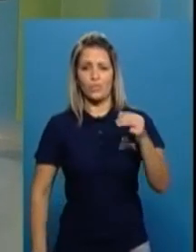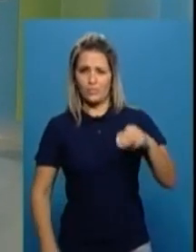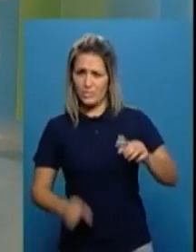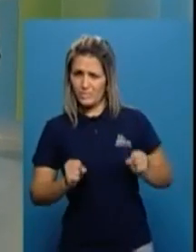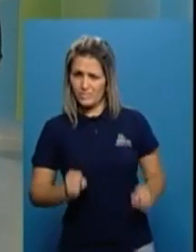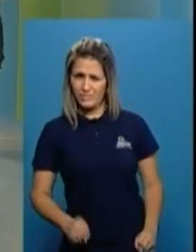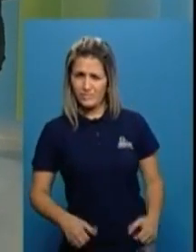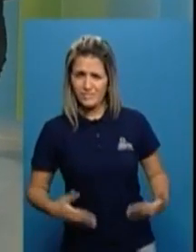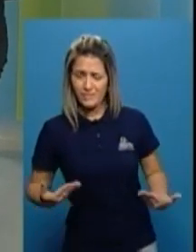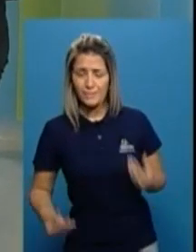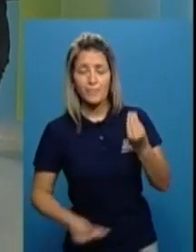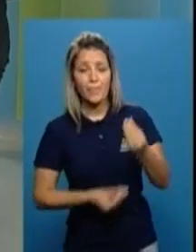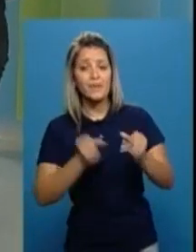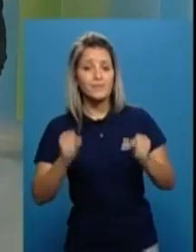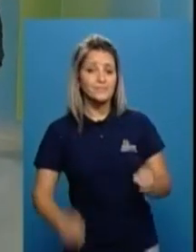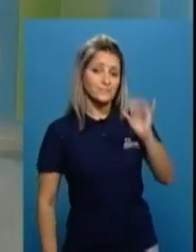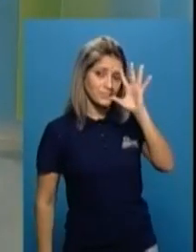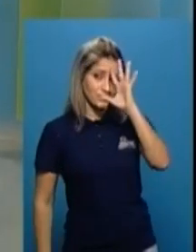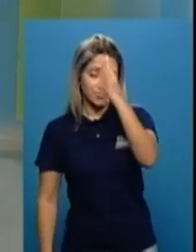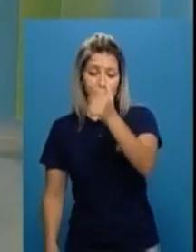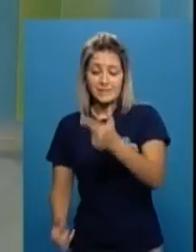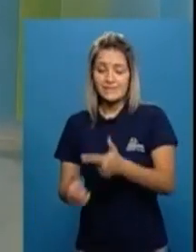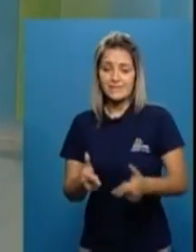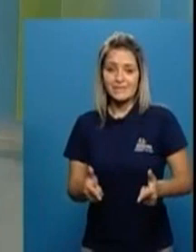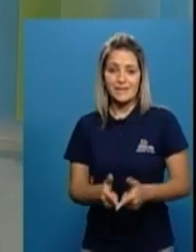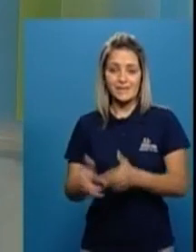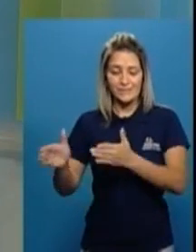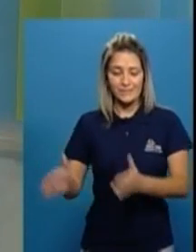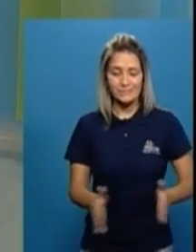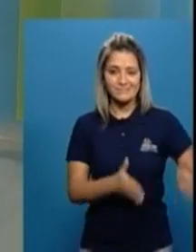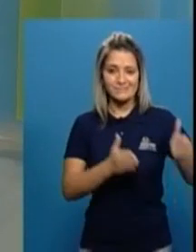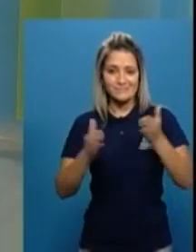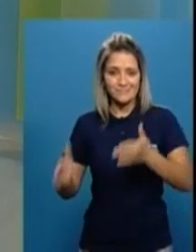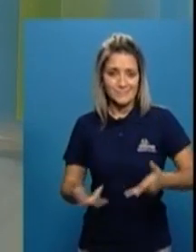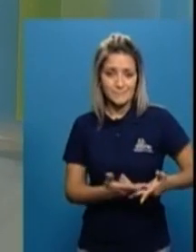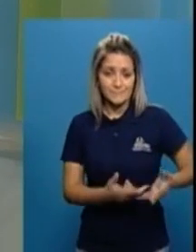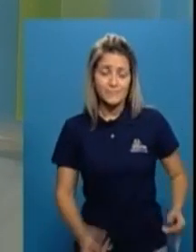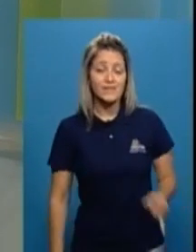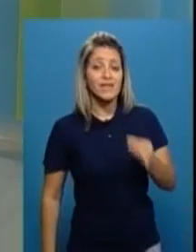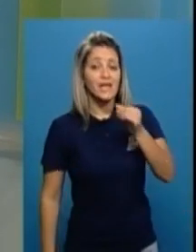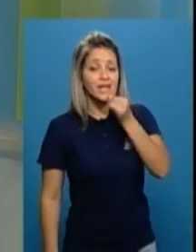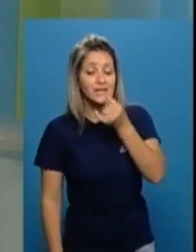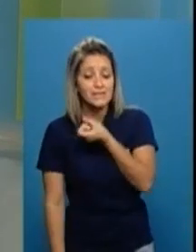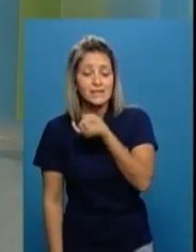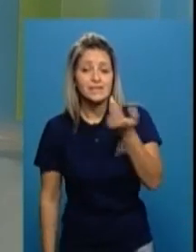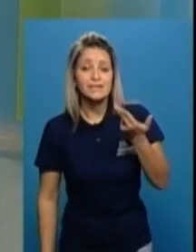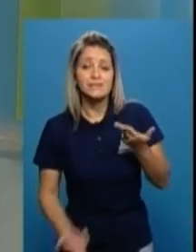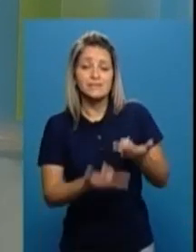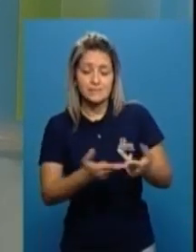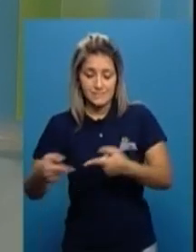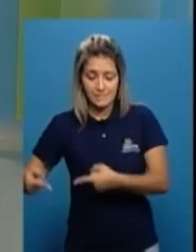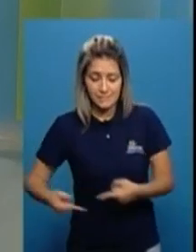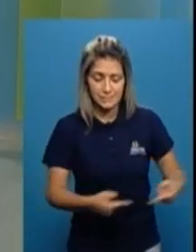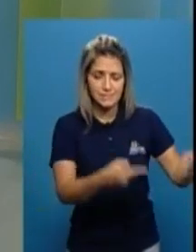Isso vai me provocar alguns problemas no meu balanceamento. Alguns exemplos de utilização desse tipo de